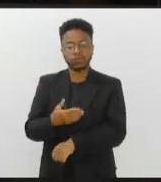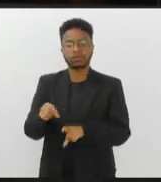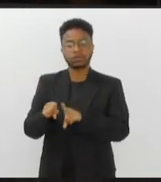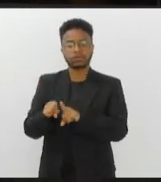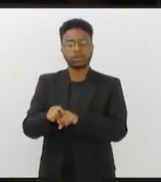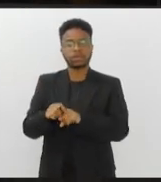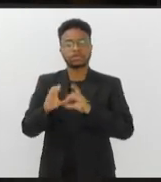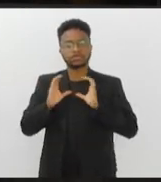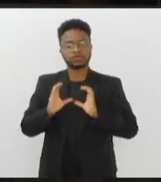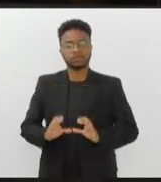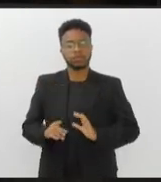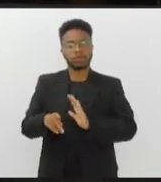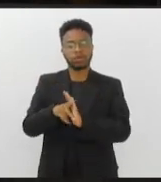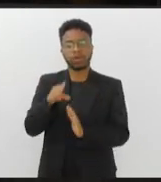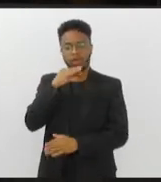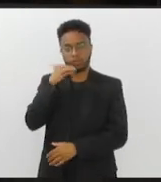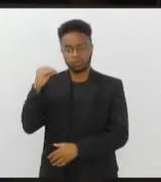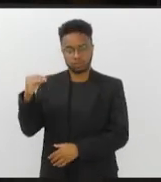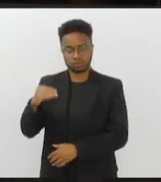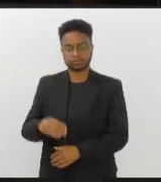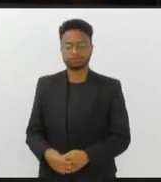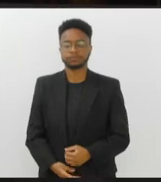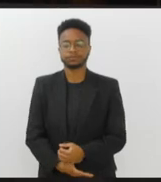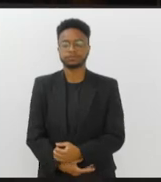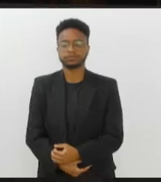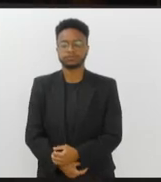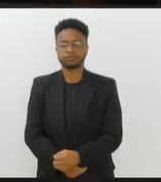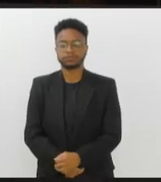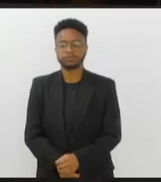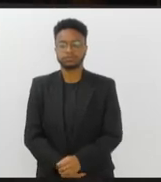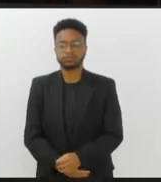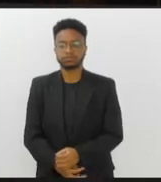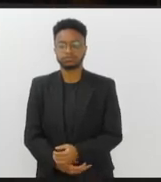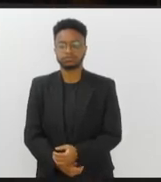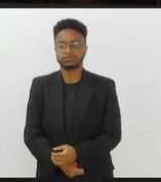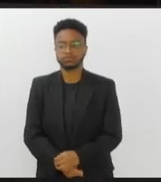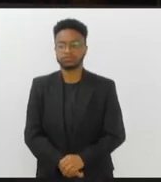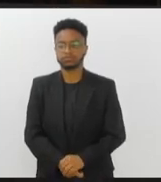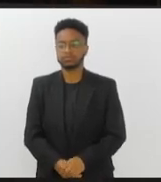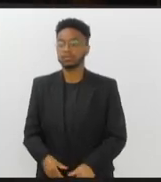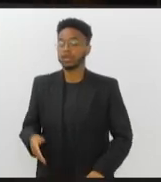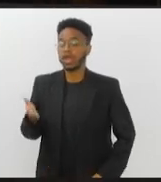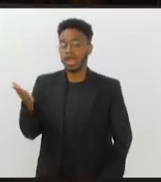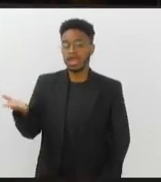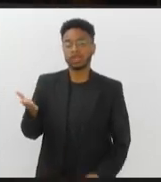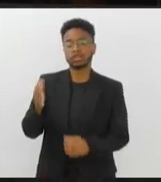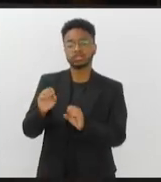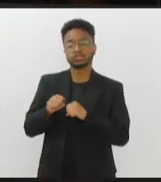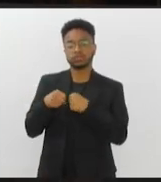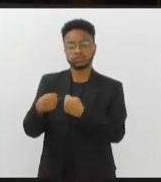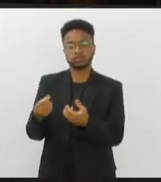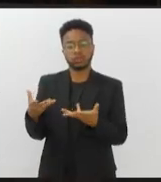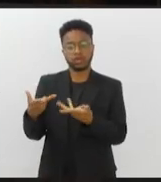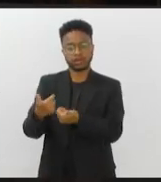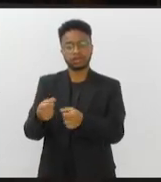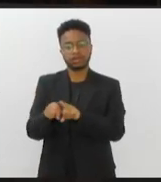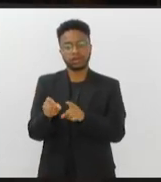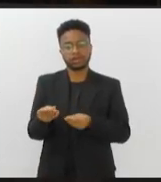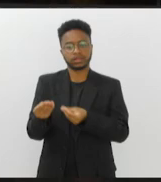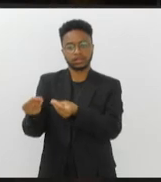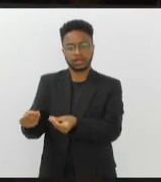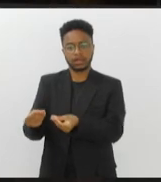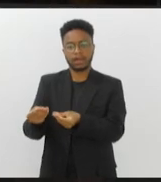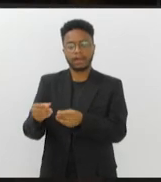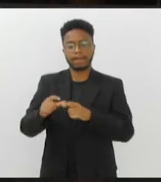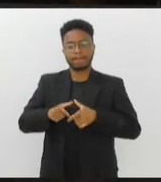de pré-adolescentes. Sua dedicação e excelência também serão reconhecidas com a medalha Tiradentes. A Claudinha já